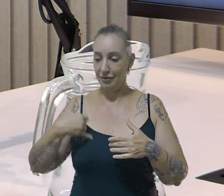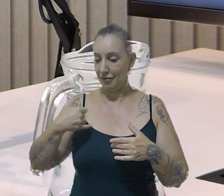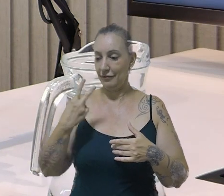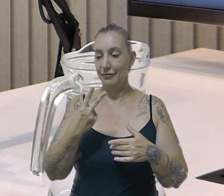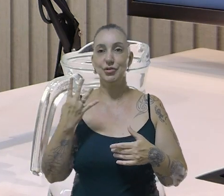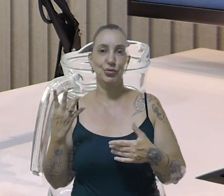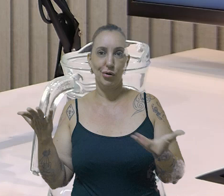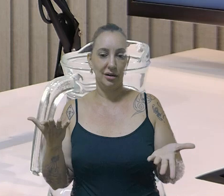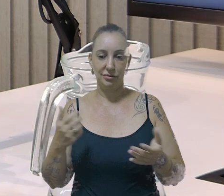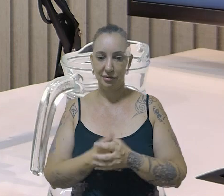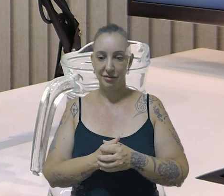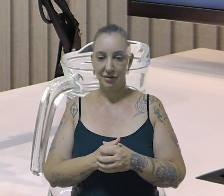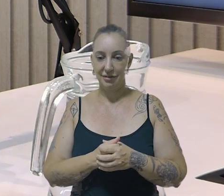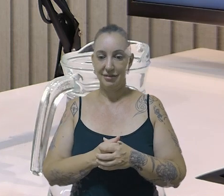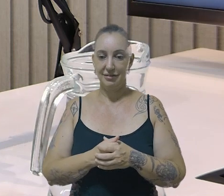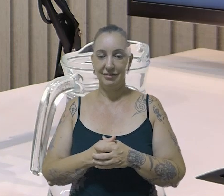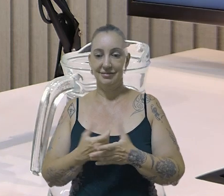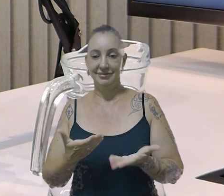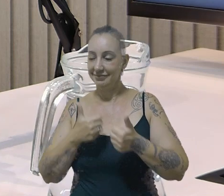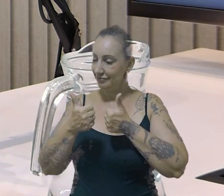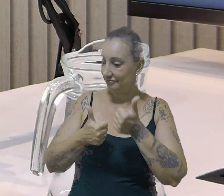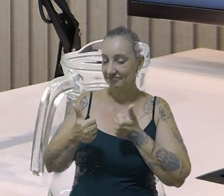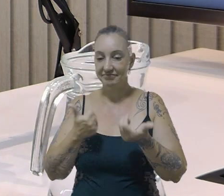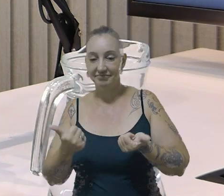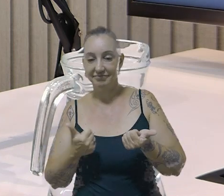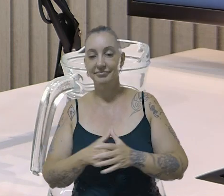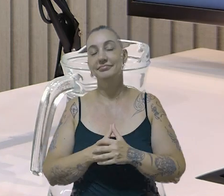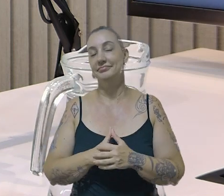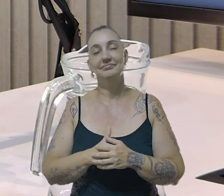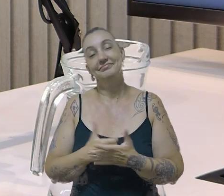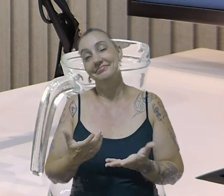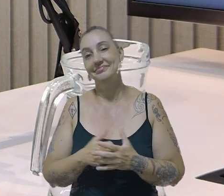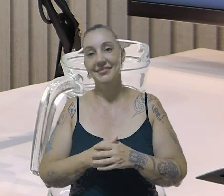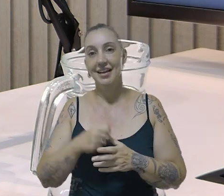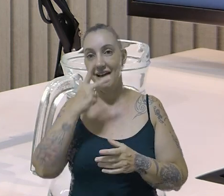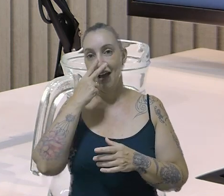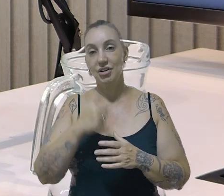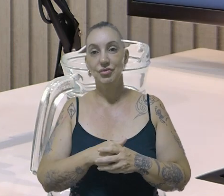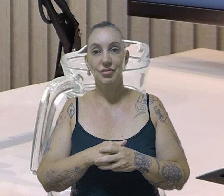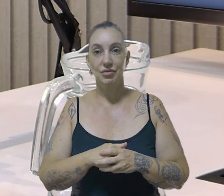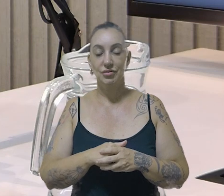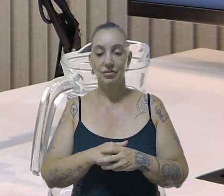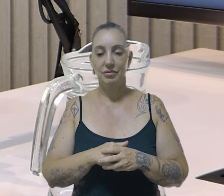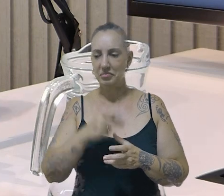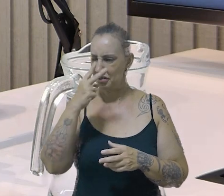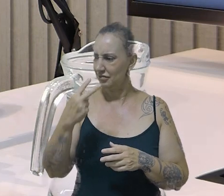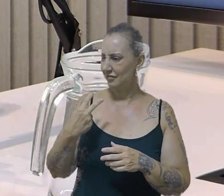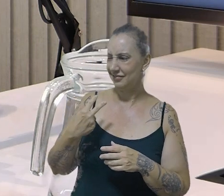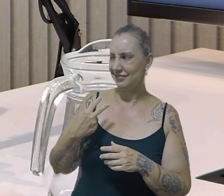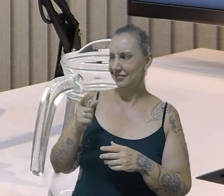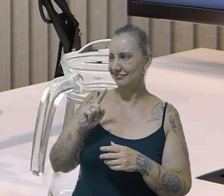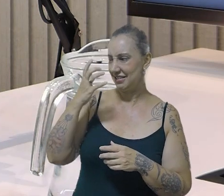época tipo chegando lá e aí e aí galera e aí eu acho que as pessoas ficam olhando assim não me levam muito a